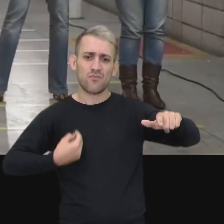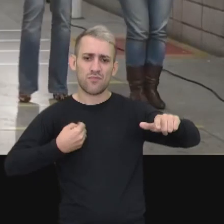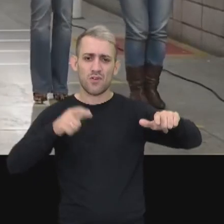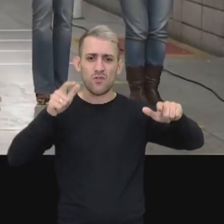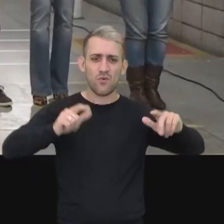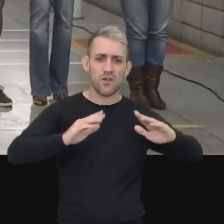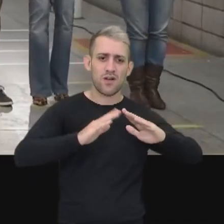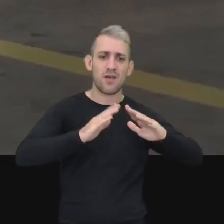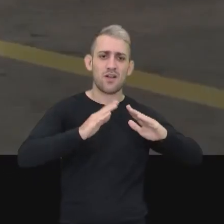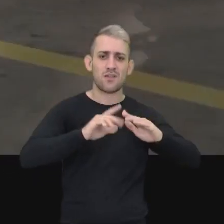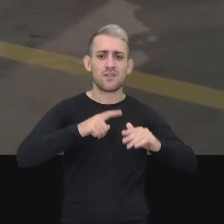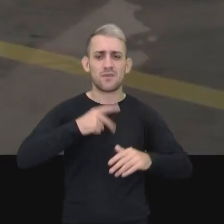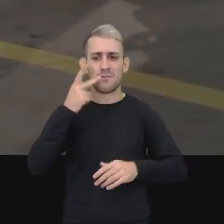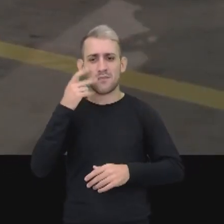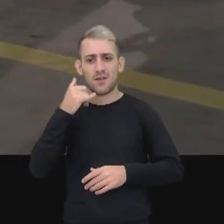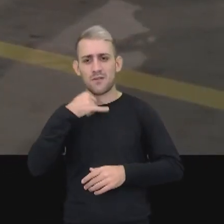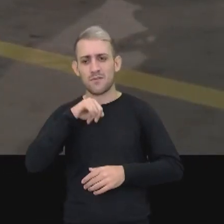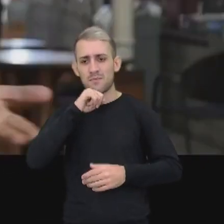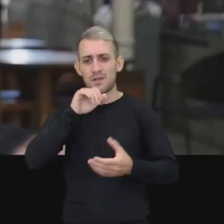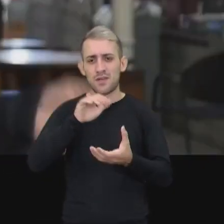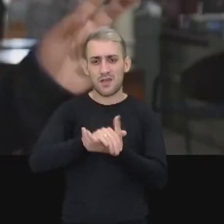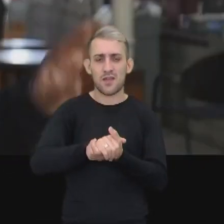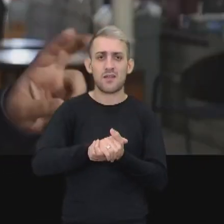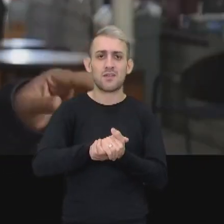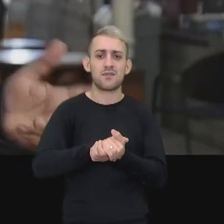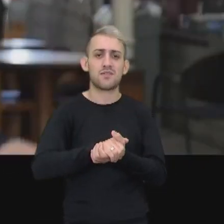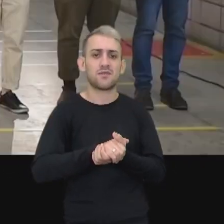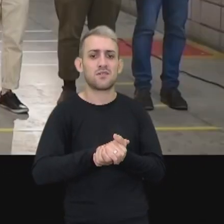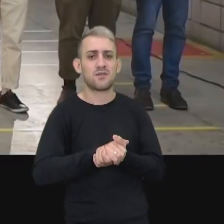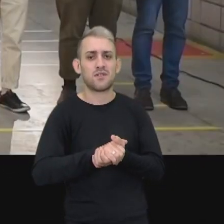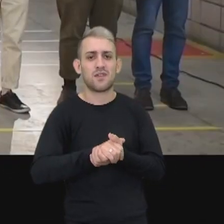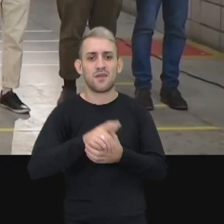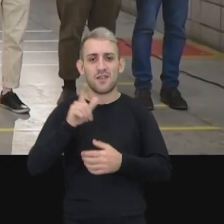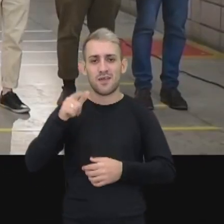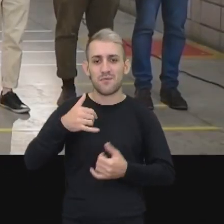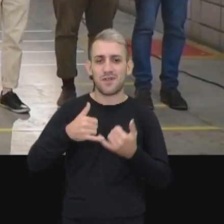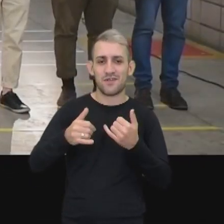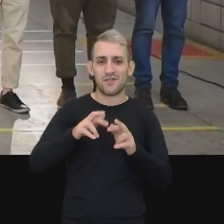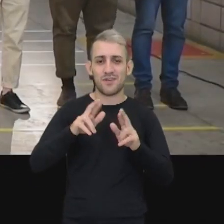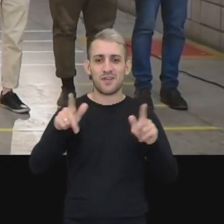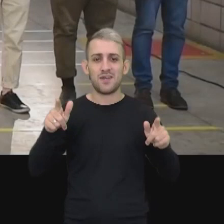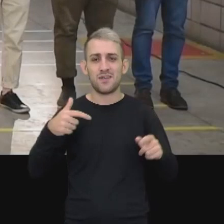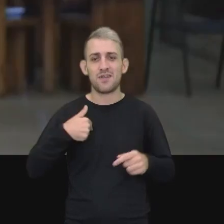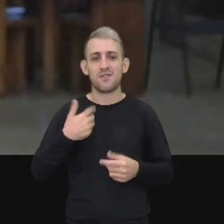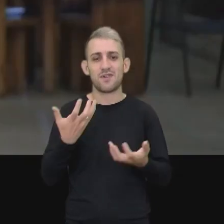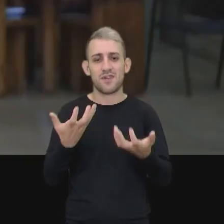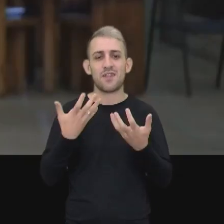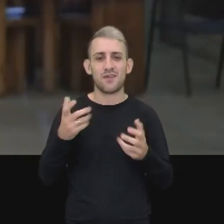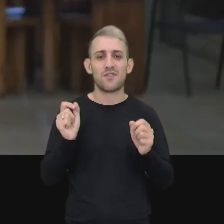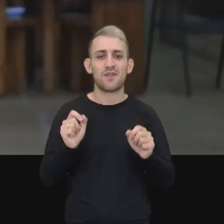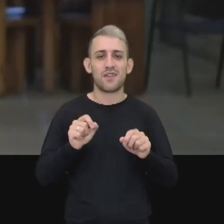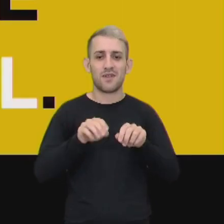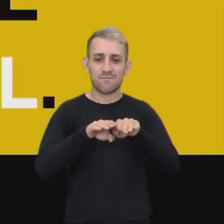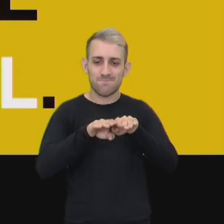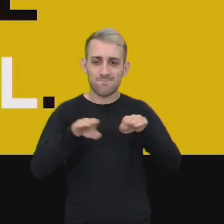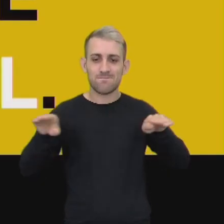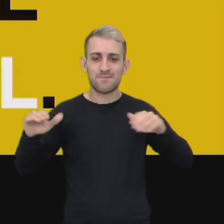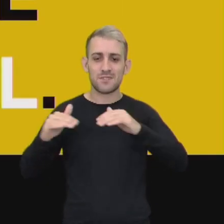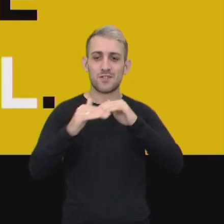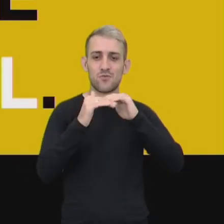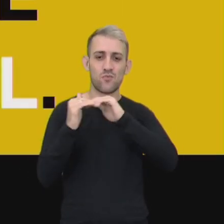onde eu vim, ter pai e mãe casado, tipo, é um privilégio. Eu acho que eu gostaria de ficar igual.